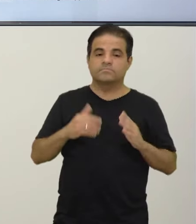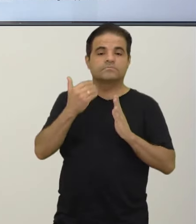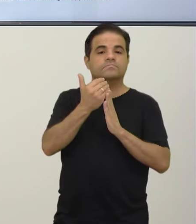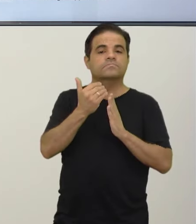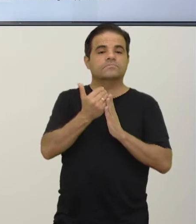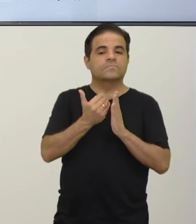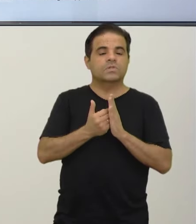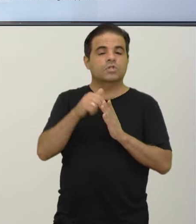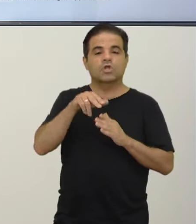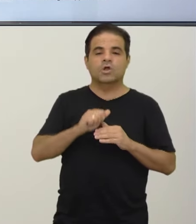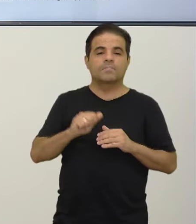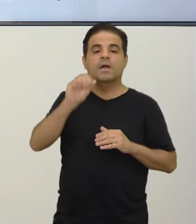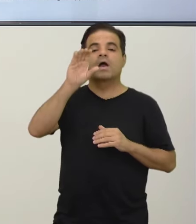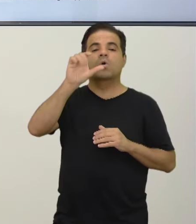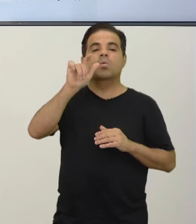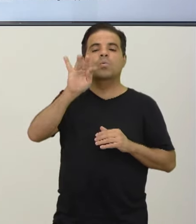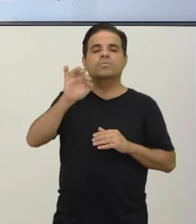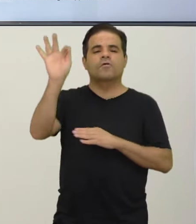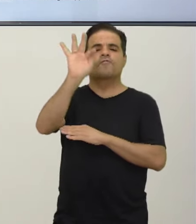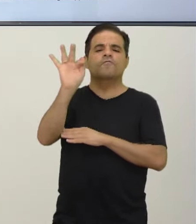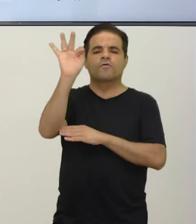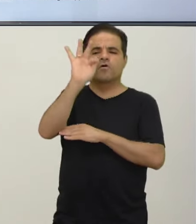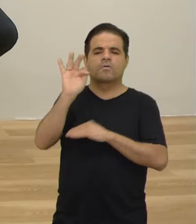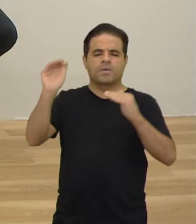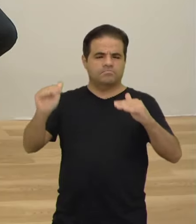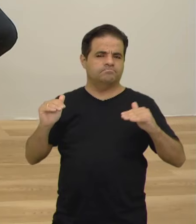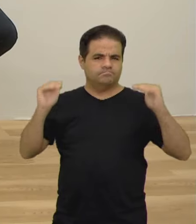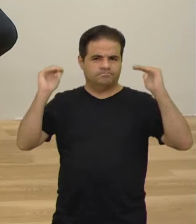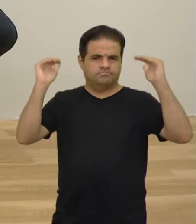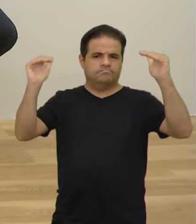um termo que é... Esqueci o nome.